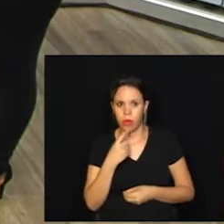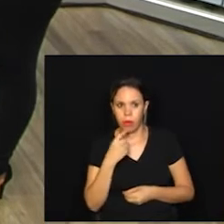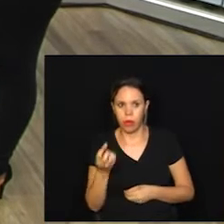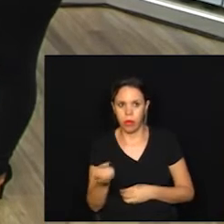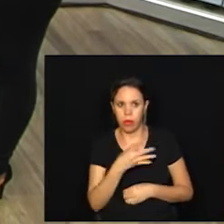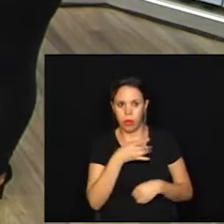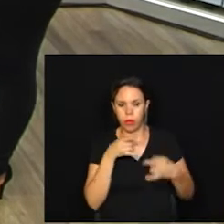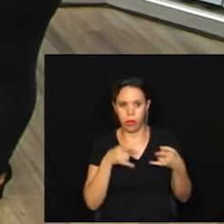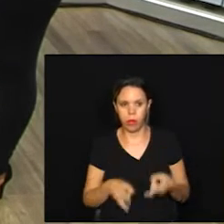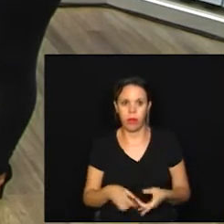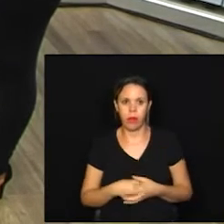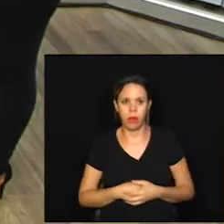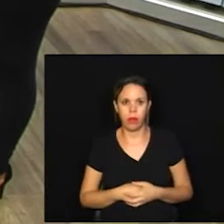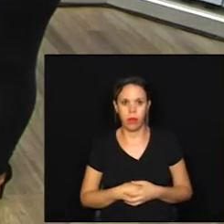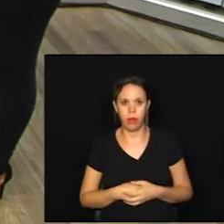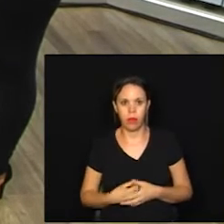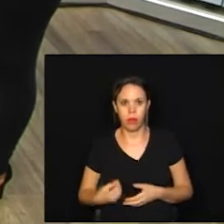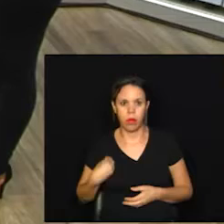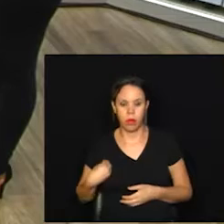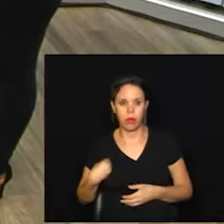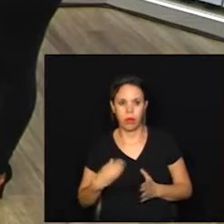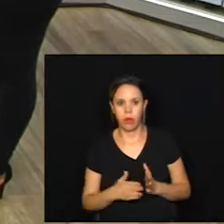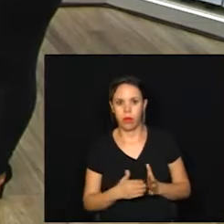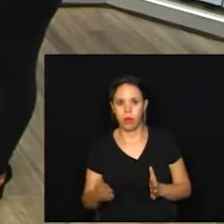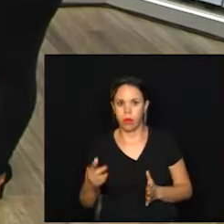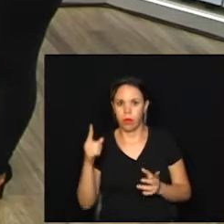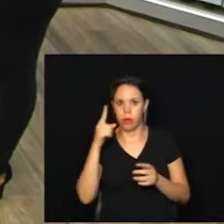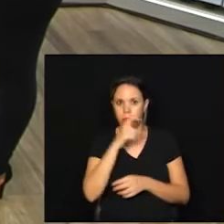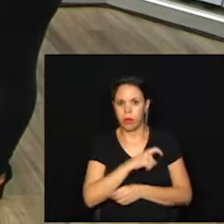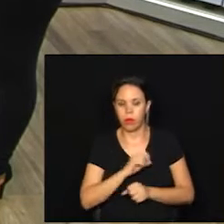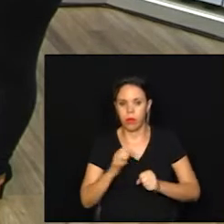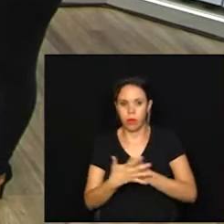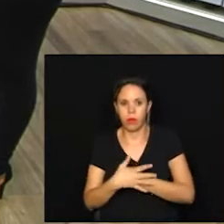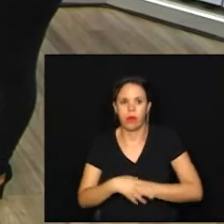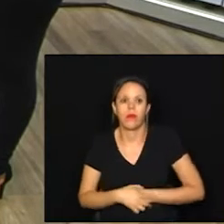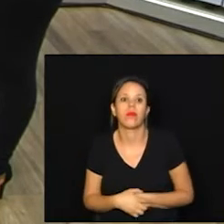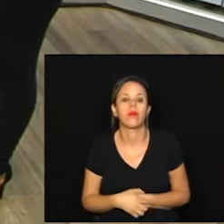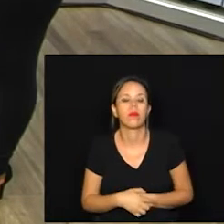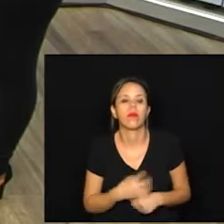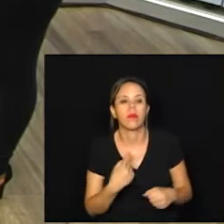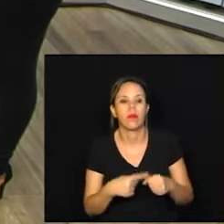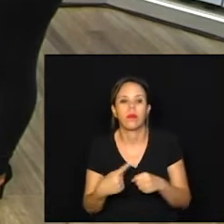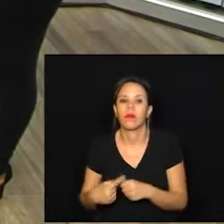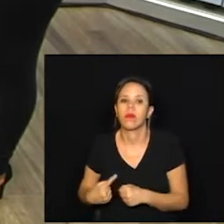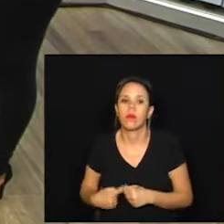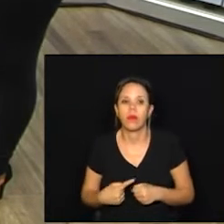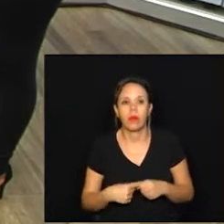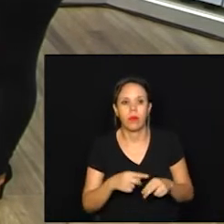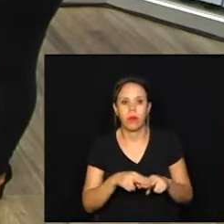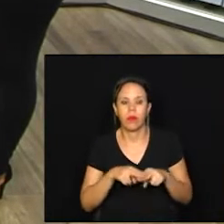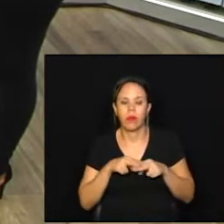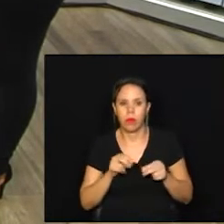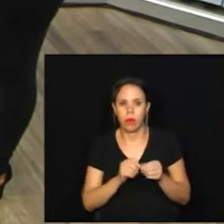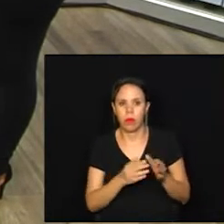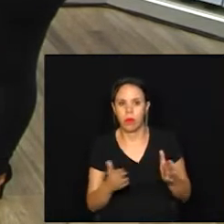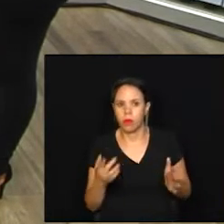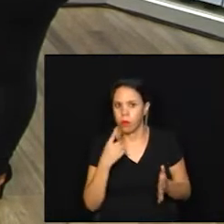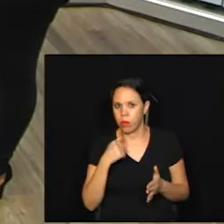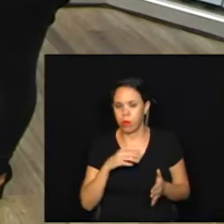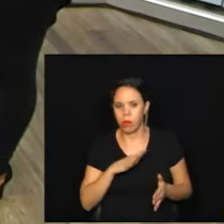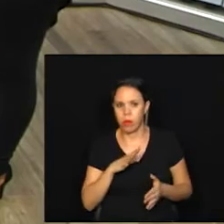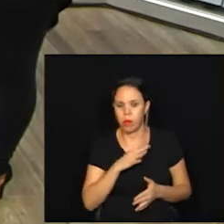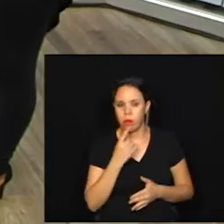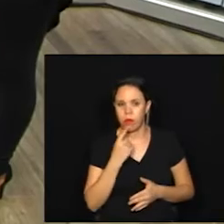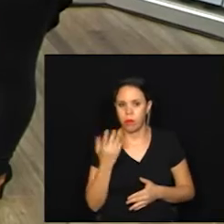novos leitos. Então nós estamos numa fase muito crítica da Covid-19 no nosso município, por isso que fase vermelha na cidade